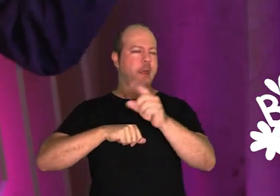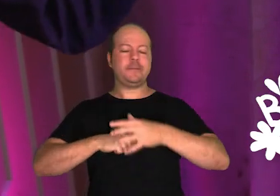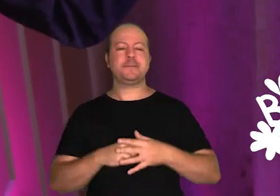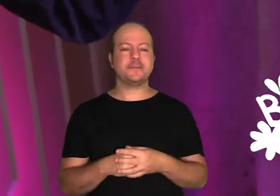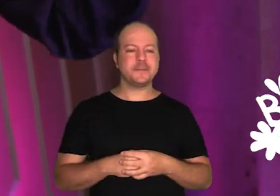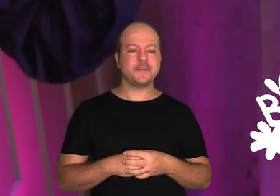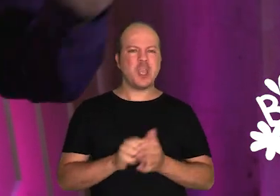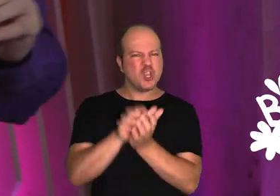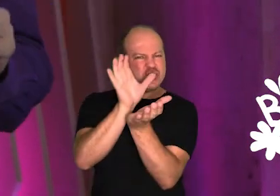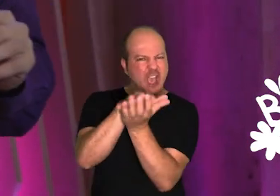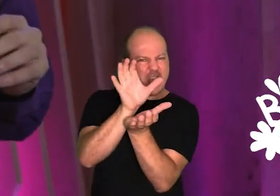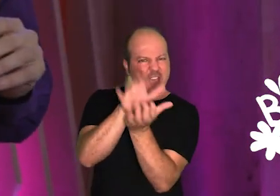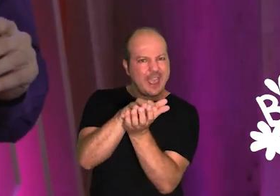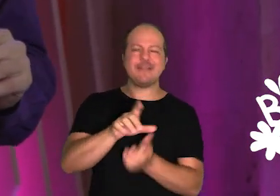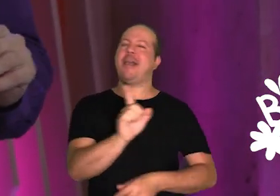Ah, o jacaré.